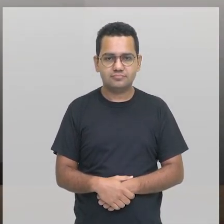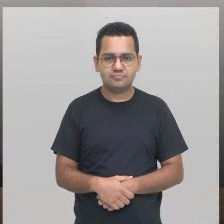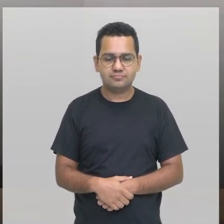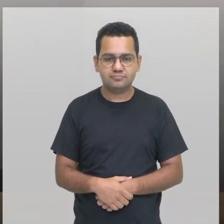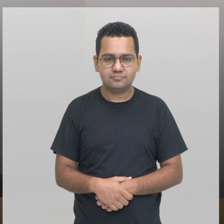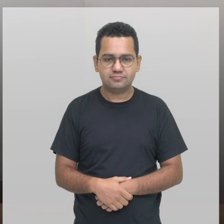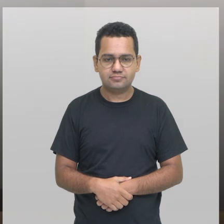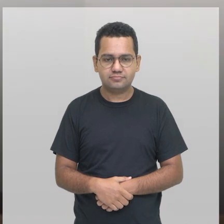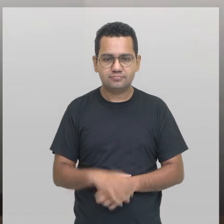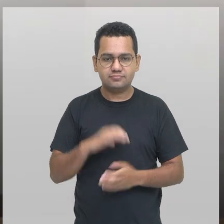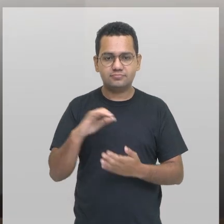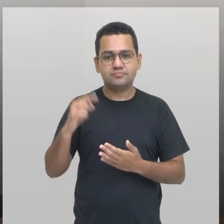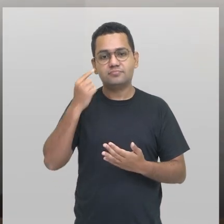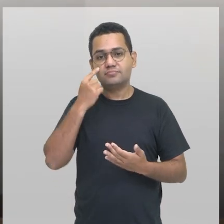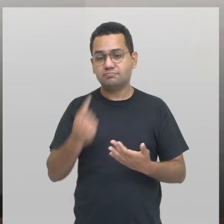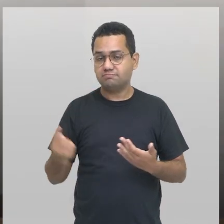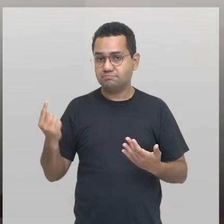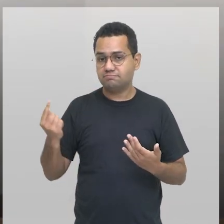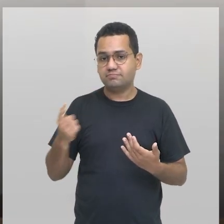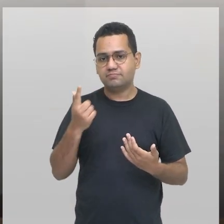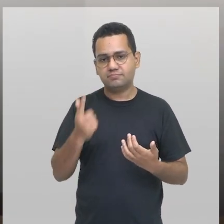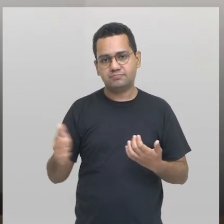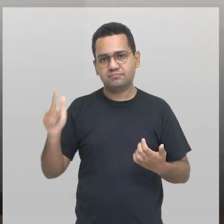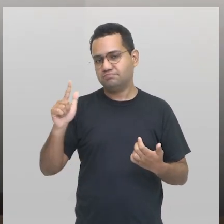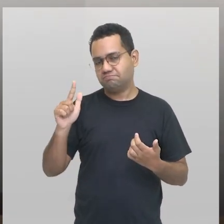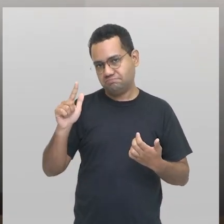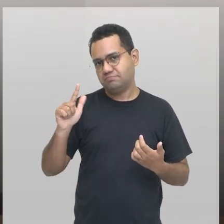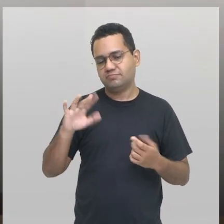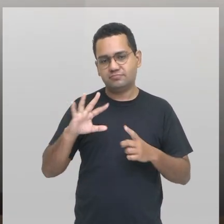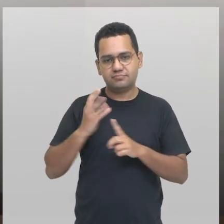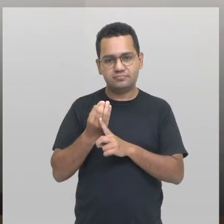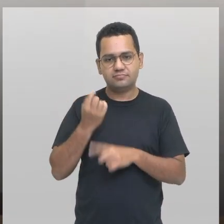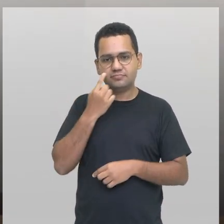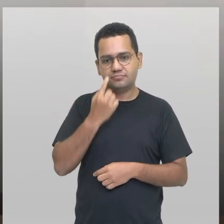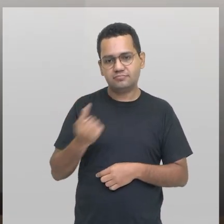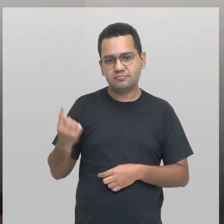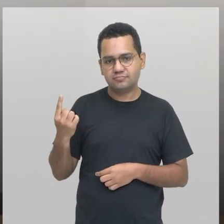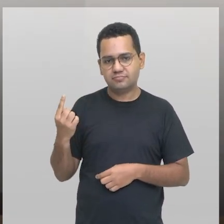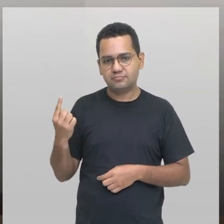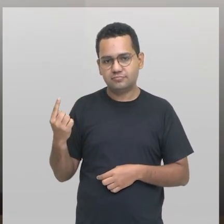aqui nós temos uma parede totalmente branca, aqui com algumas